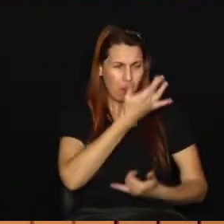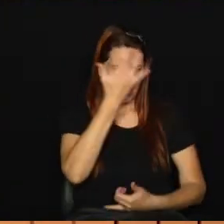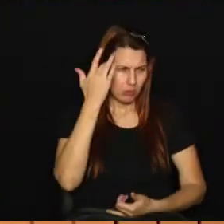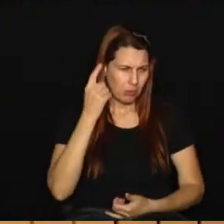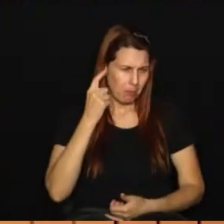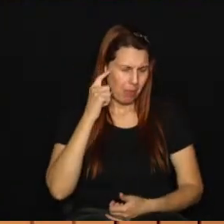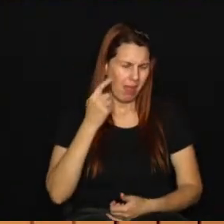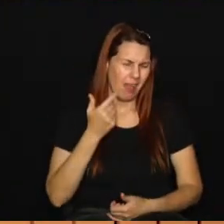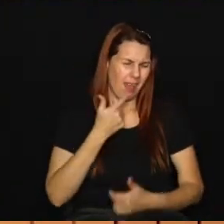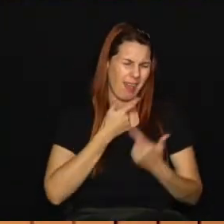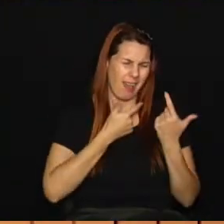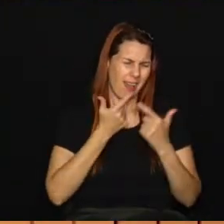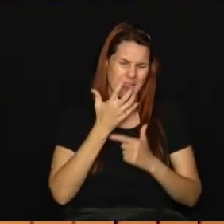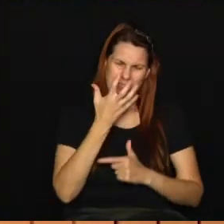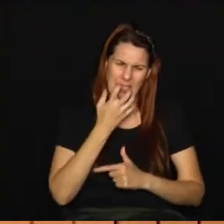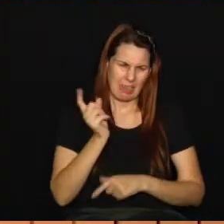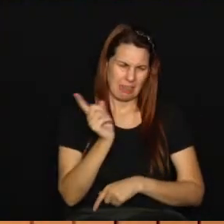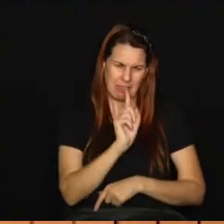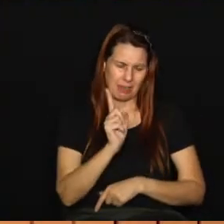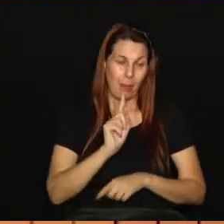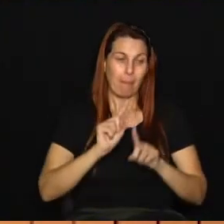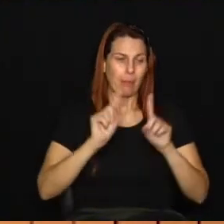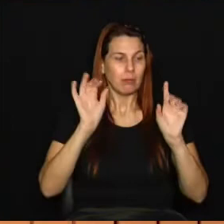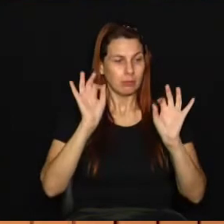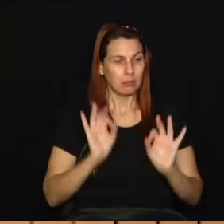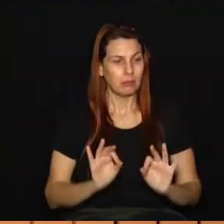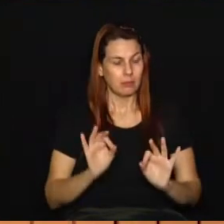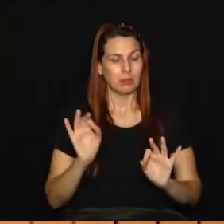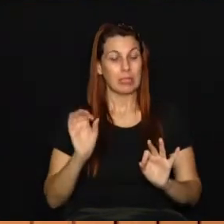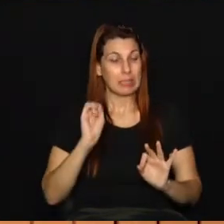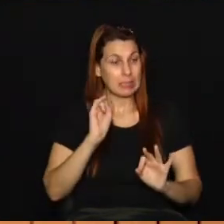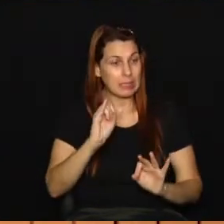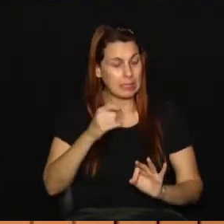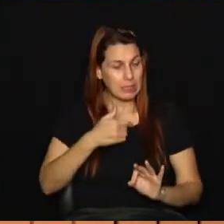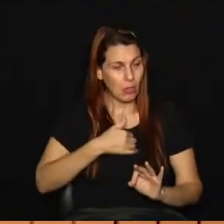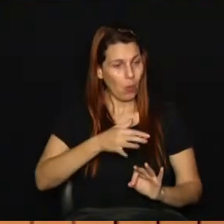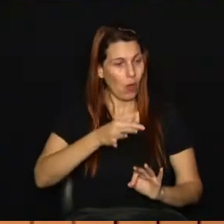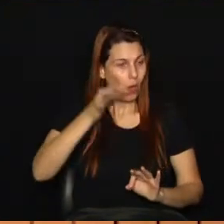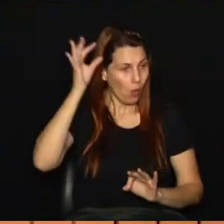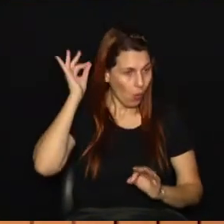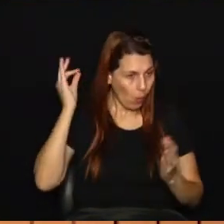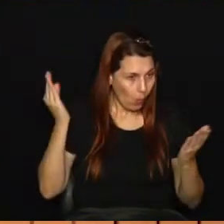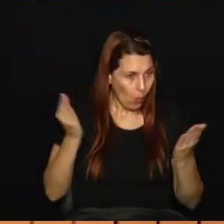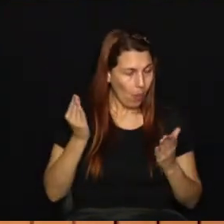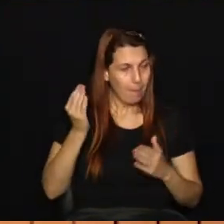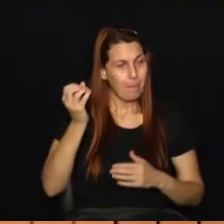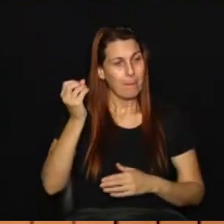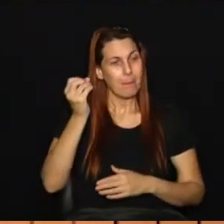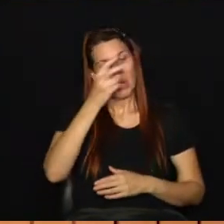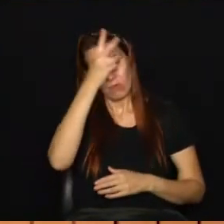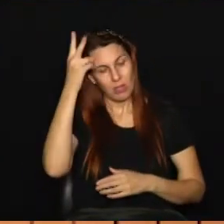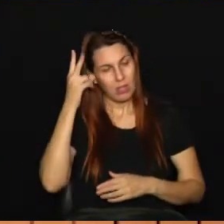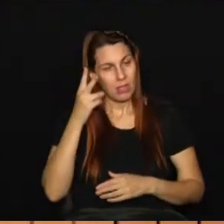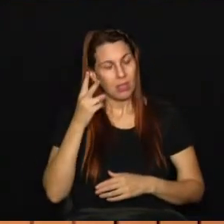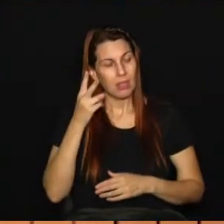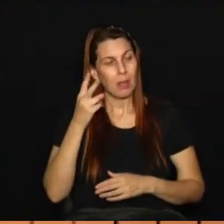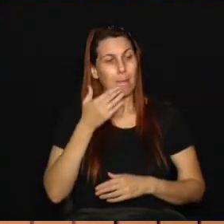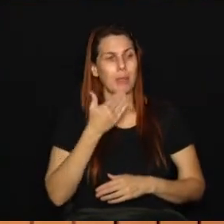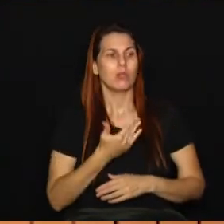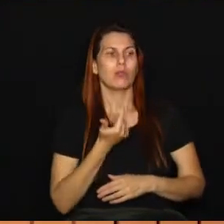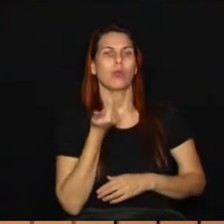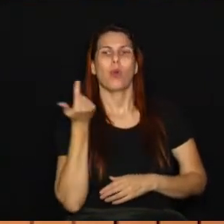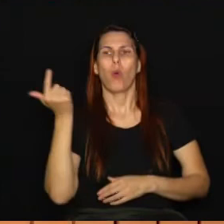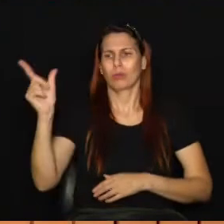estou. Eu falo que se eu fosse sorteado hoje para ser prefeito de Campinas, eu ia pedir para sortear outro, porque eu acho que os desafios são